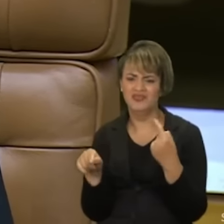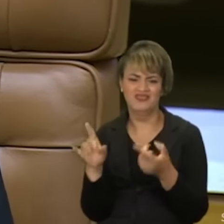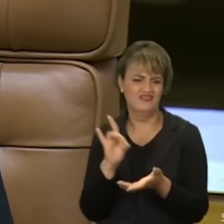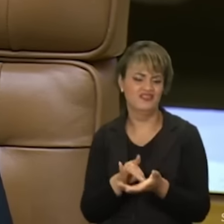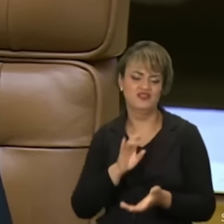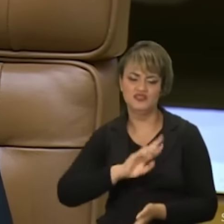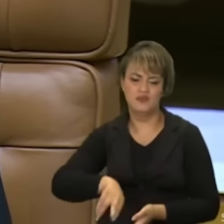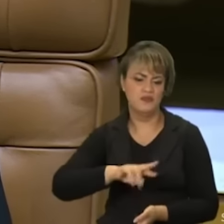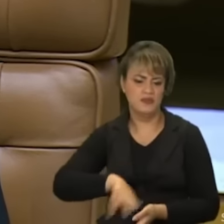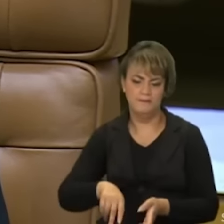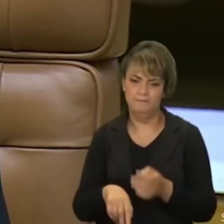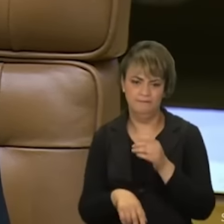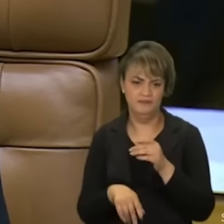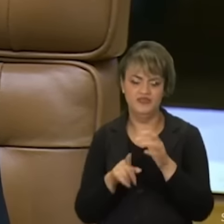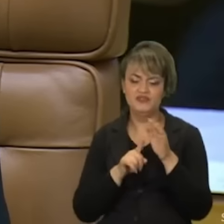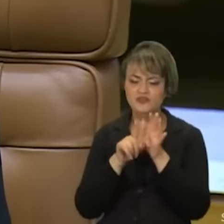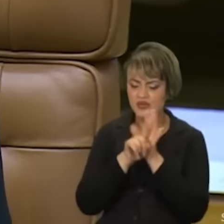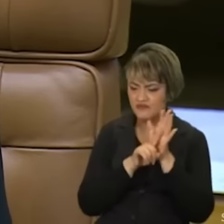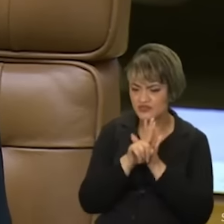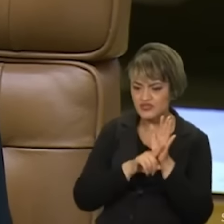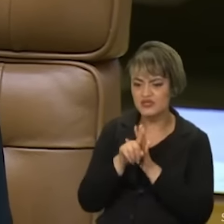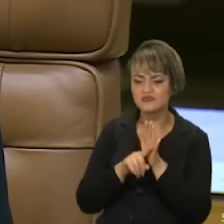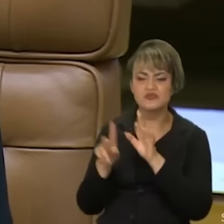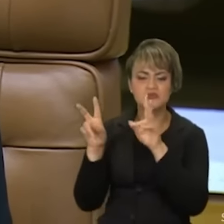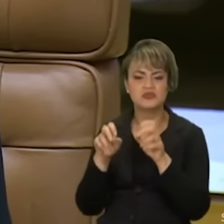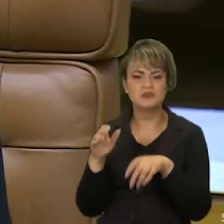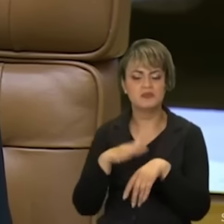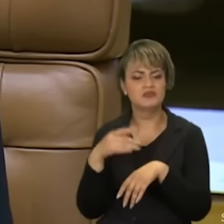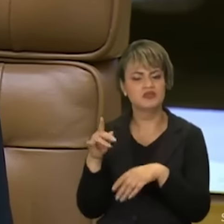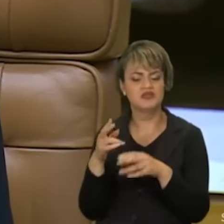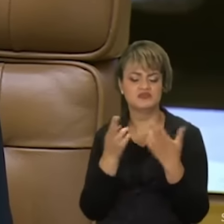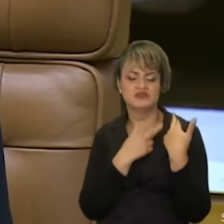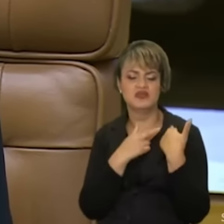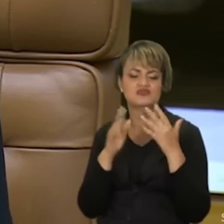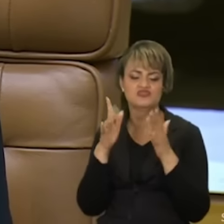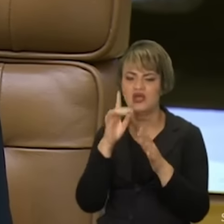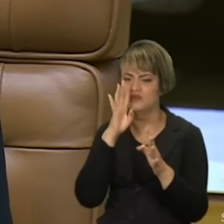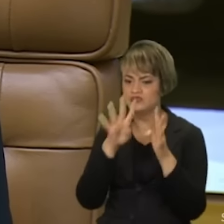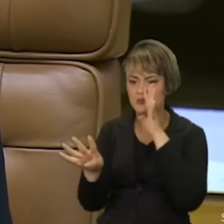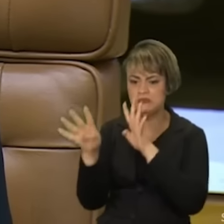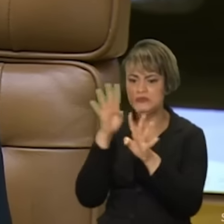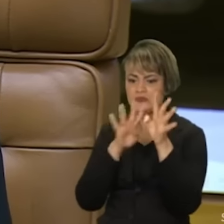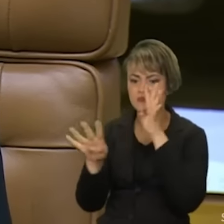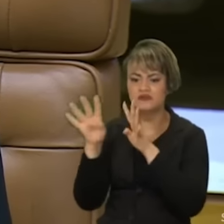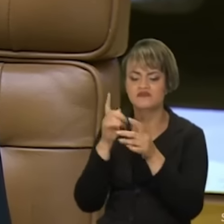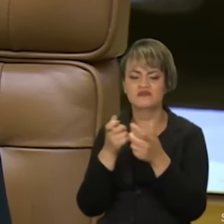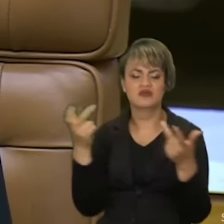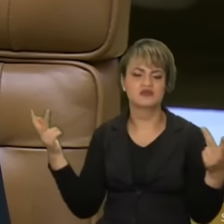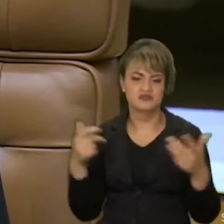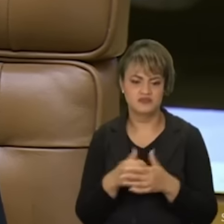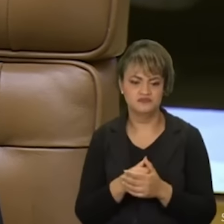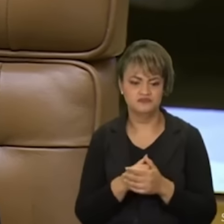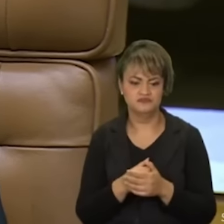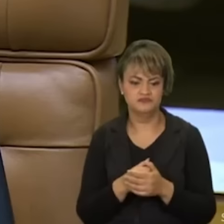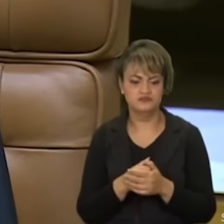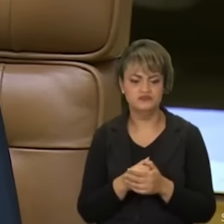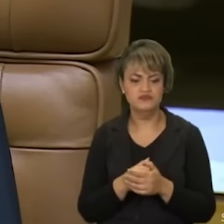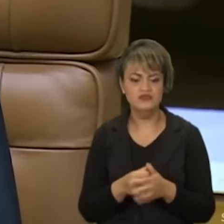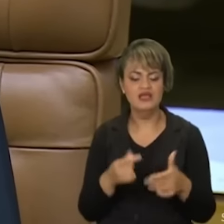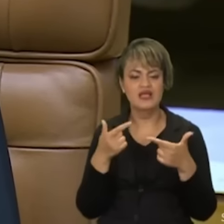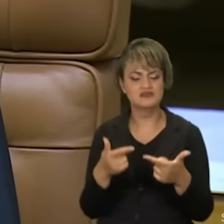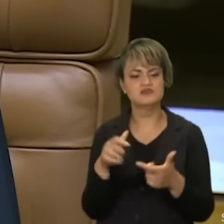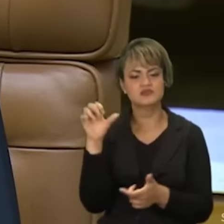condução das investigações sob sua responsabilidade. Sempre digo e repito, a atuação do Supremo